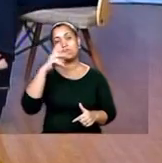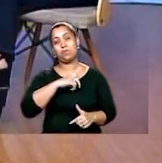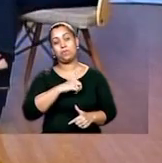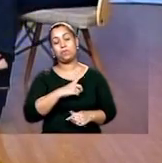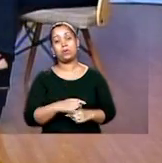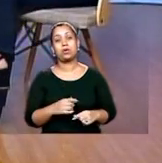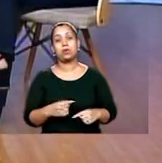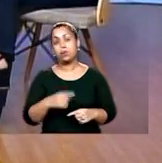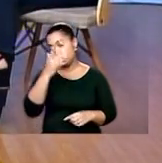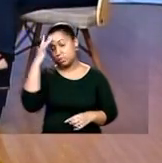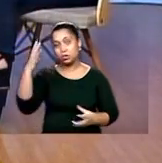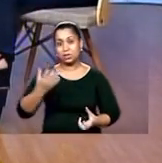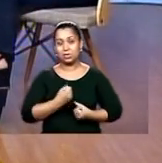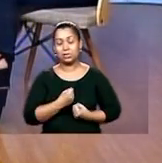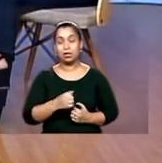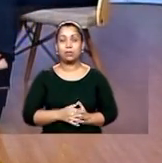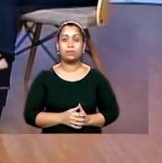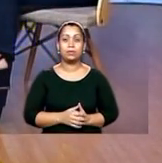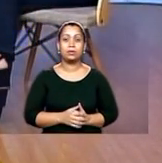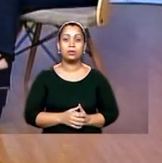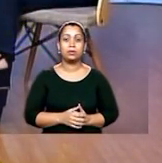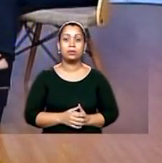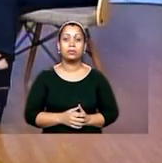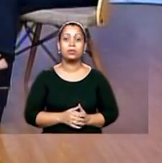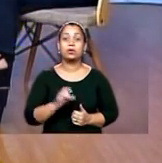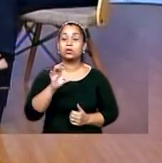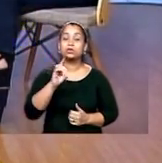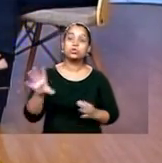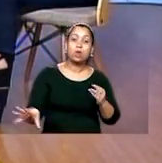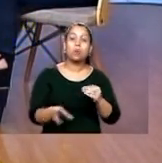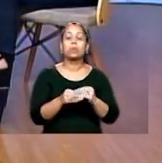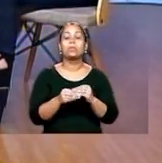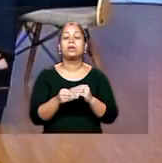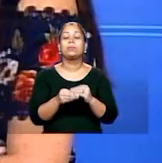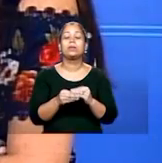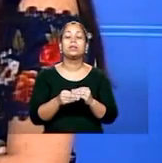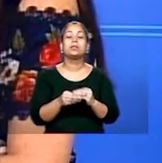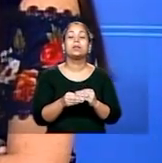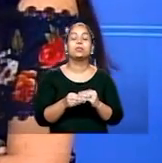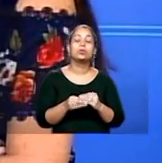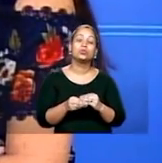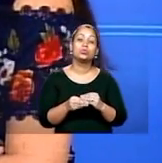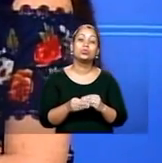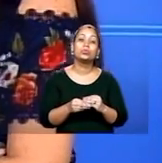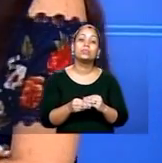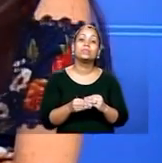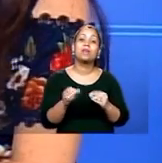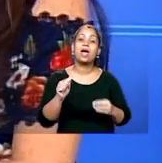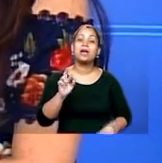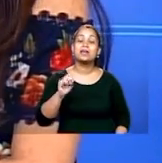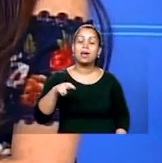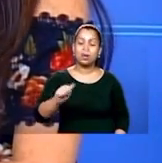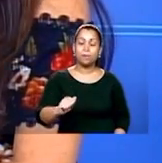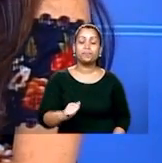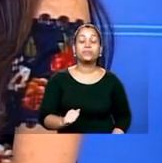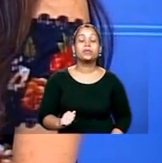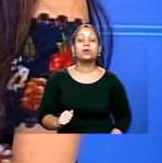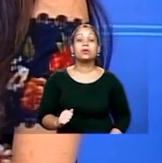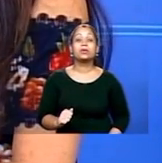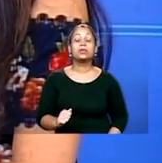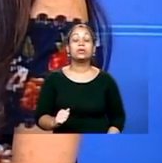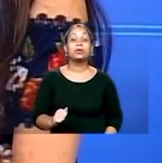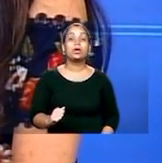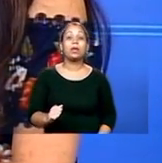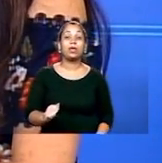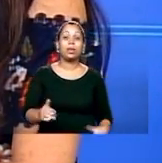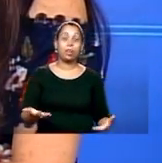por quem recebe. Ariana, só complementando, quando a gente... Ariana. Quando a